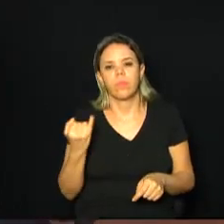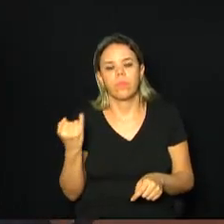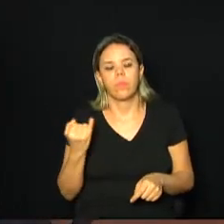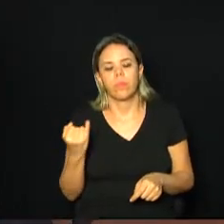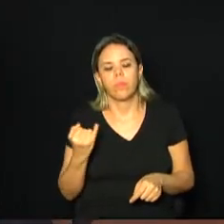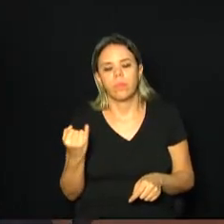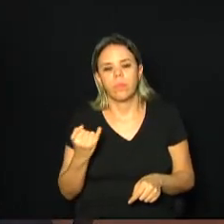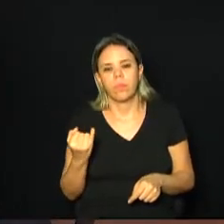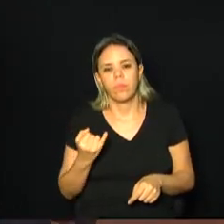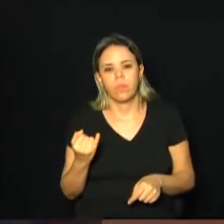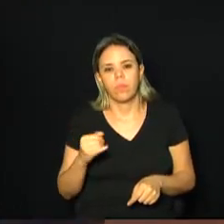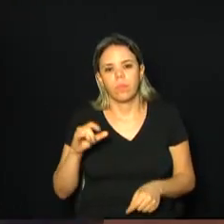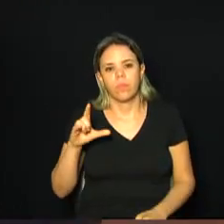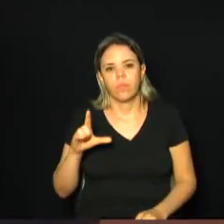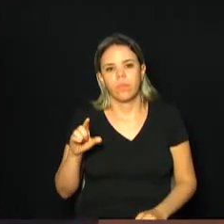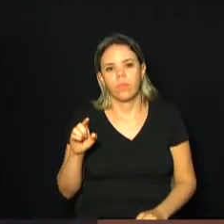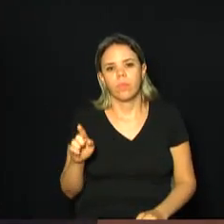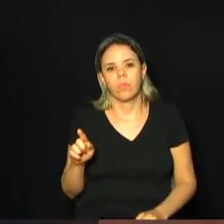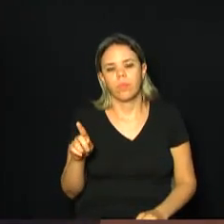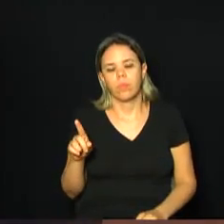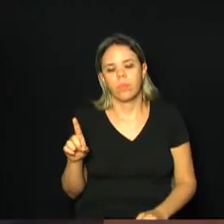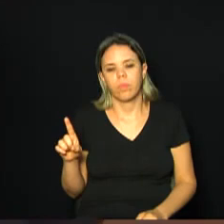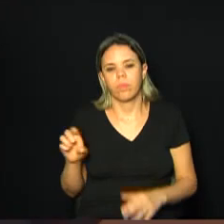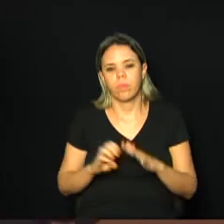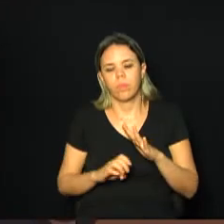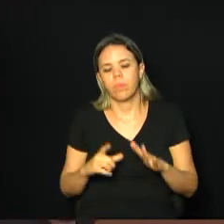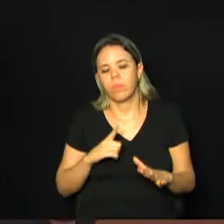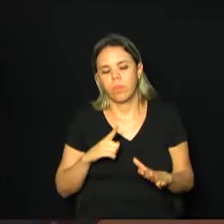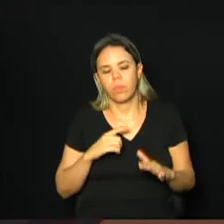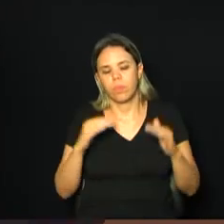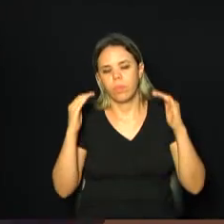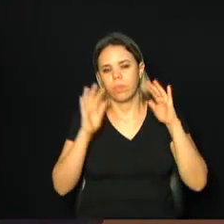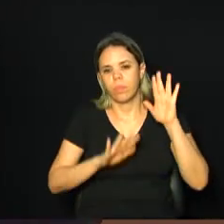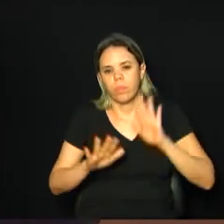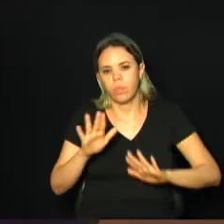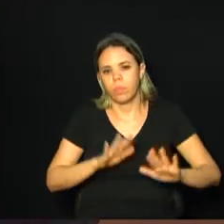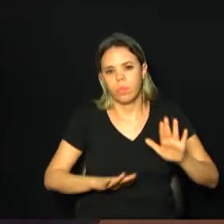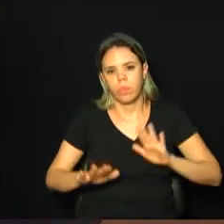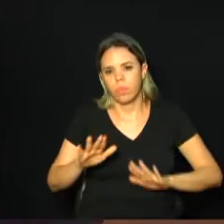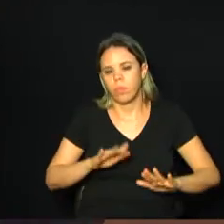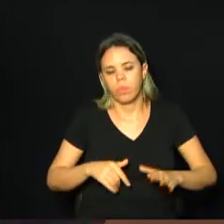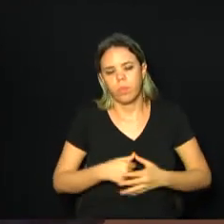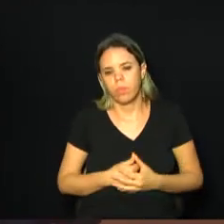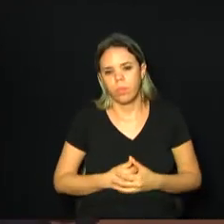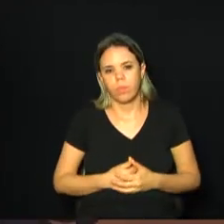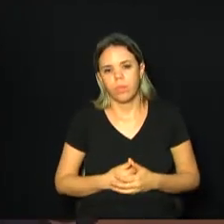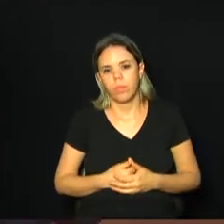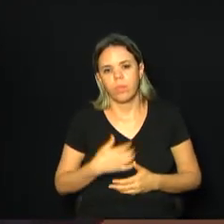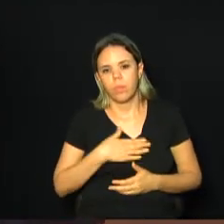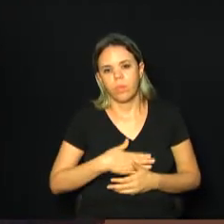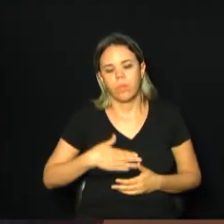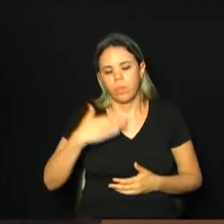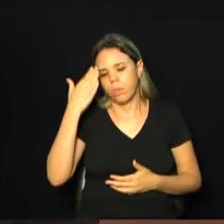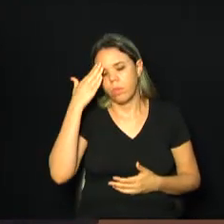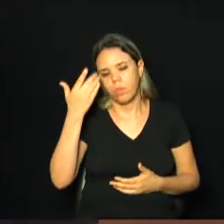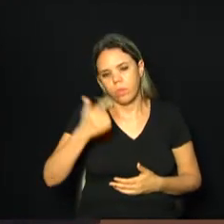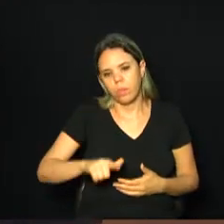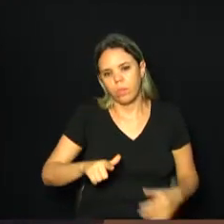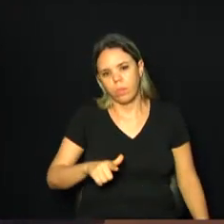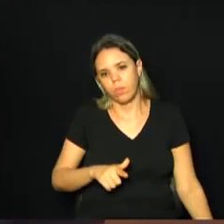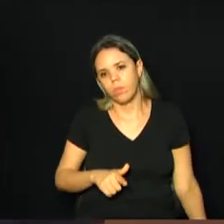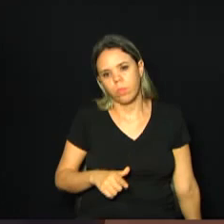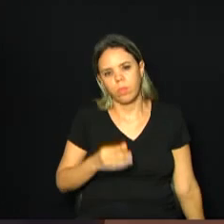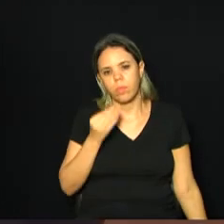importante da LGPD, que as empresas têm que tomar muito cuidado com isso. E eu gostaria de agradecer mais uma vez